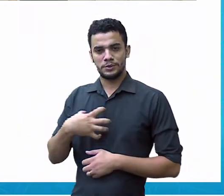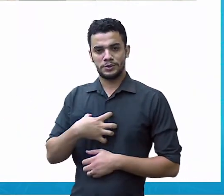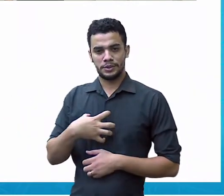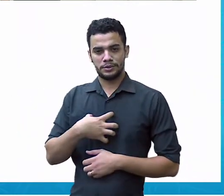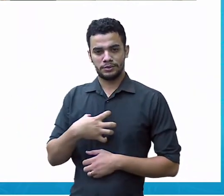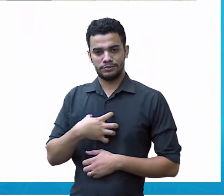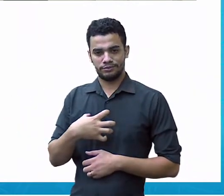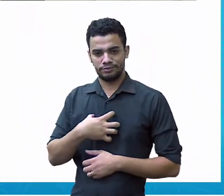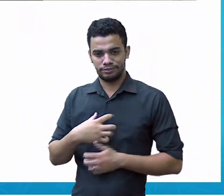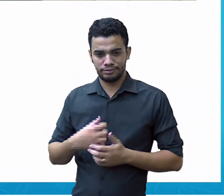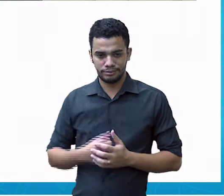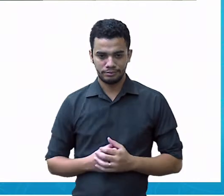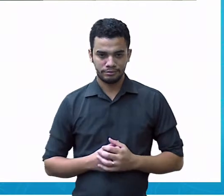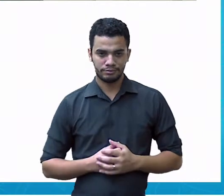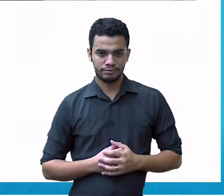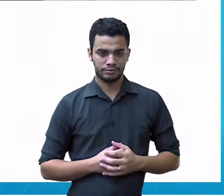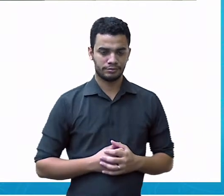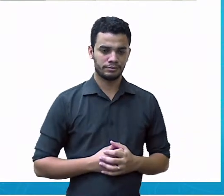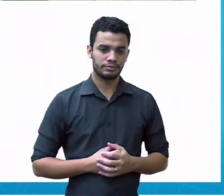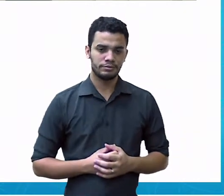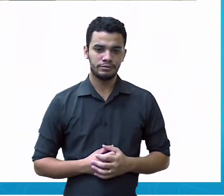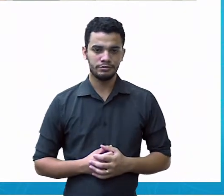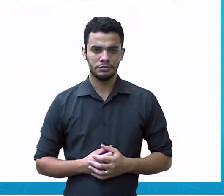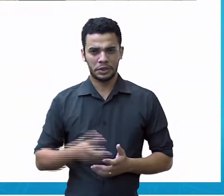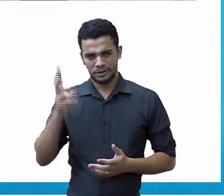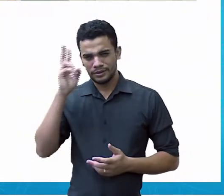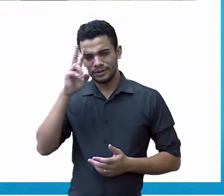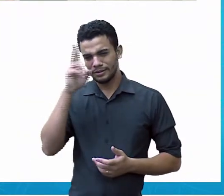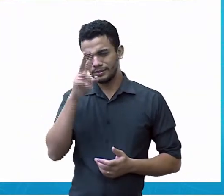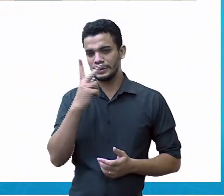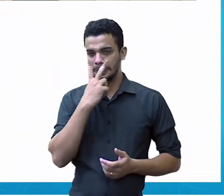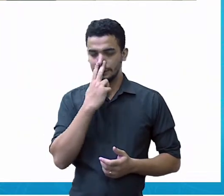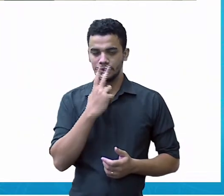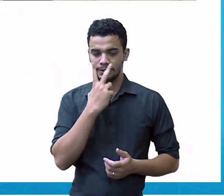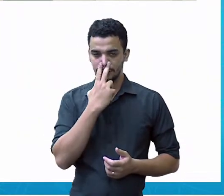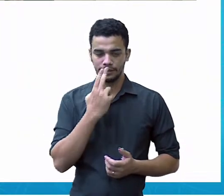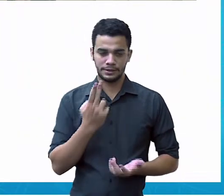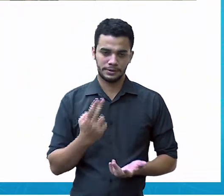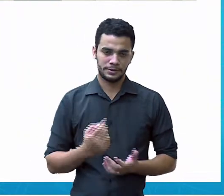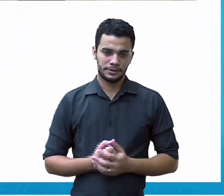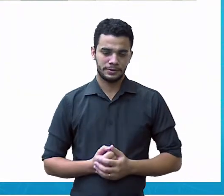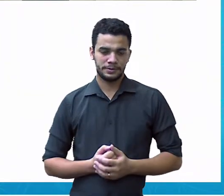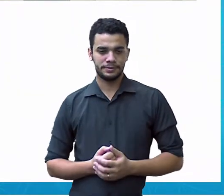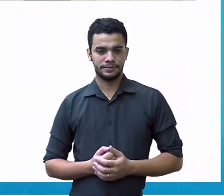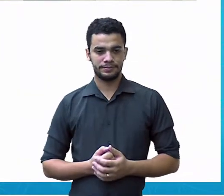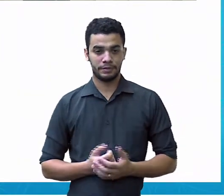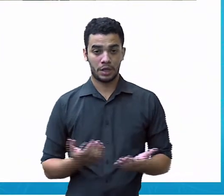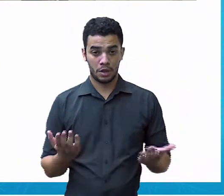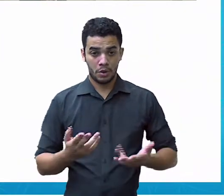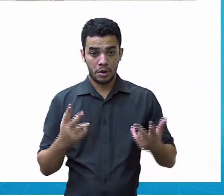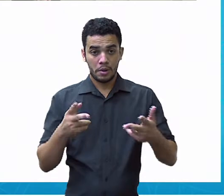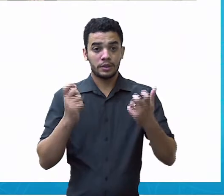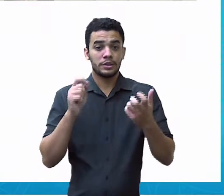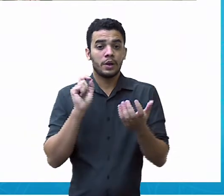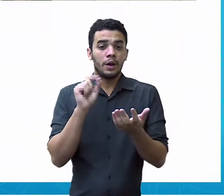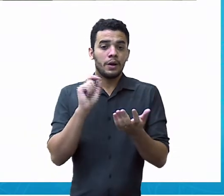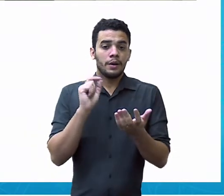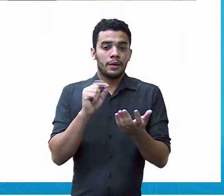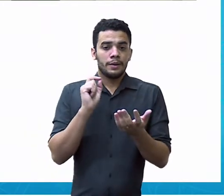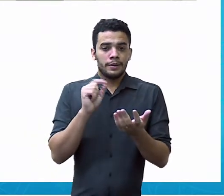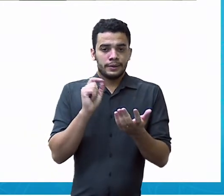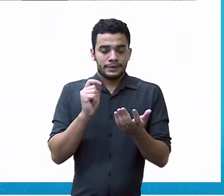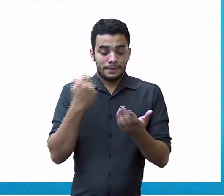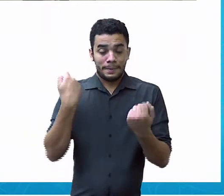aos nervos. Bacana essa matéria, né? Agora, observe as cenas apresentadas